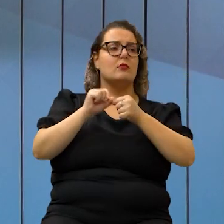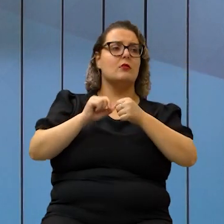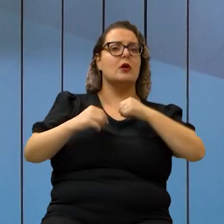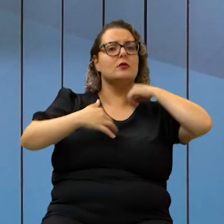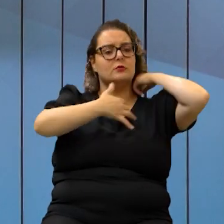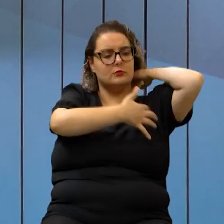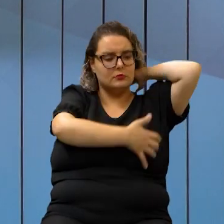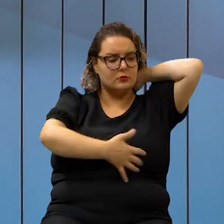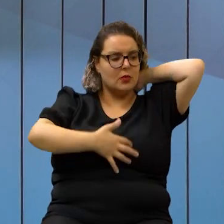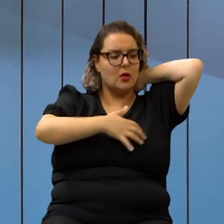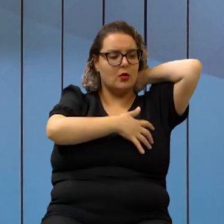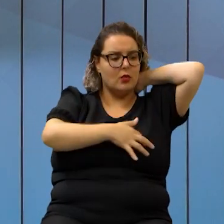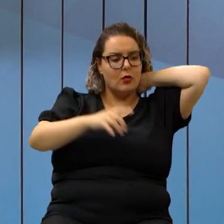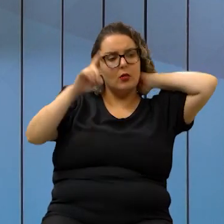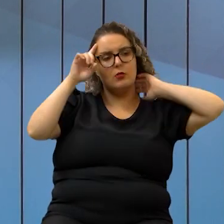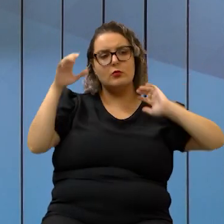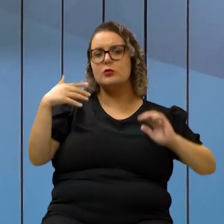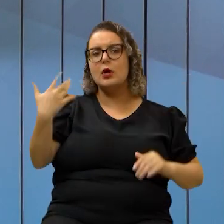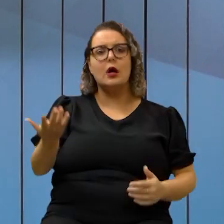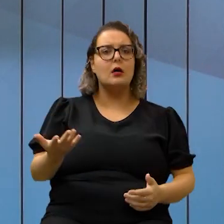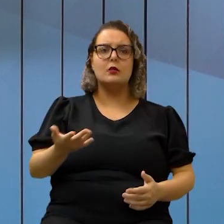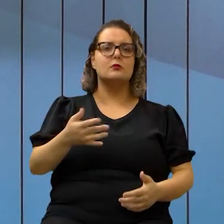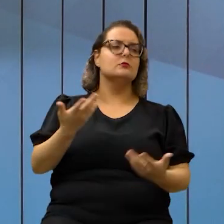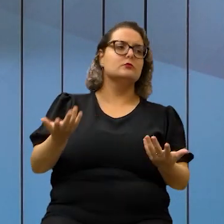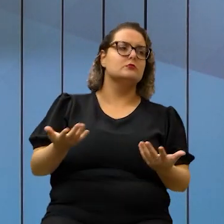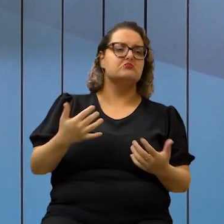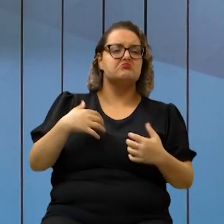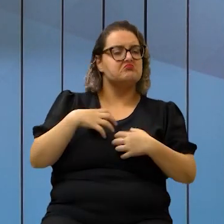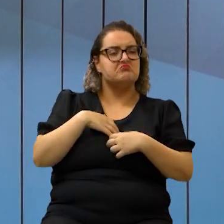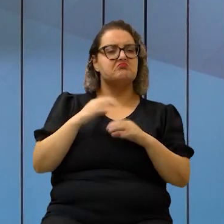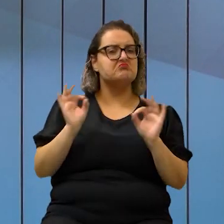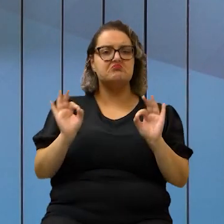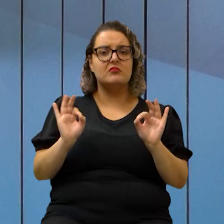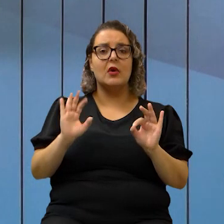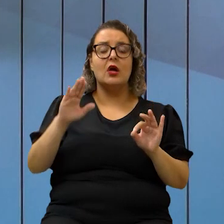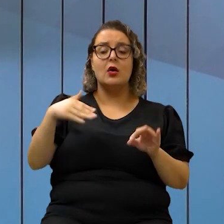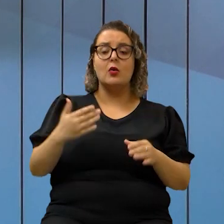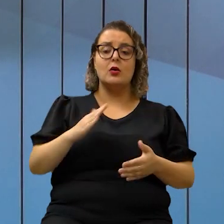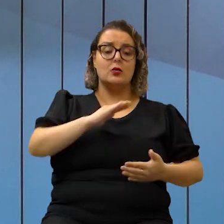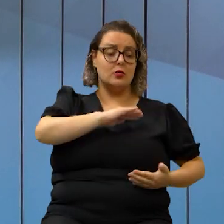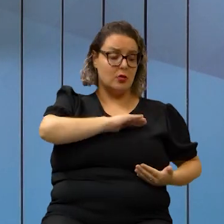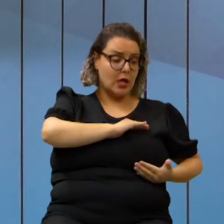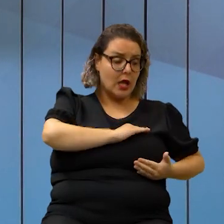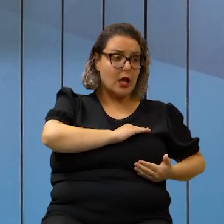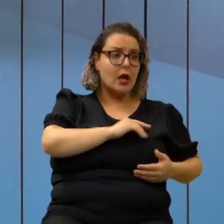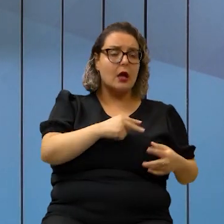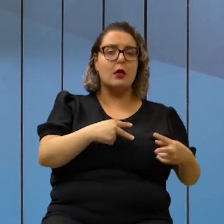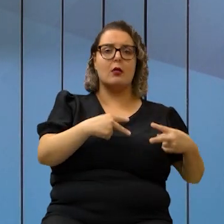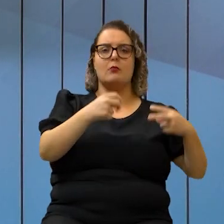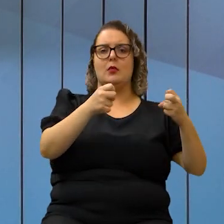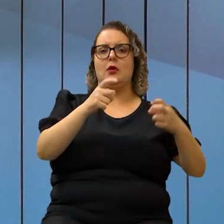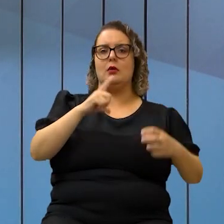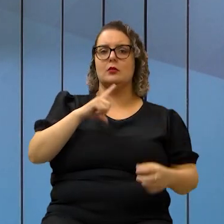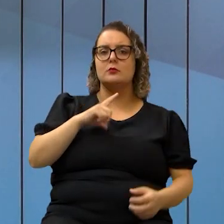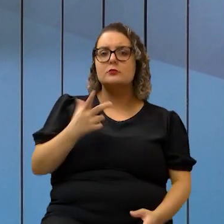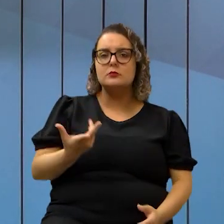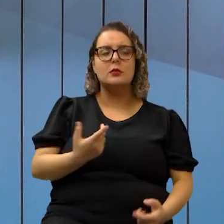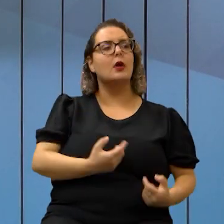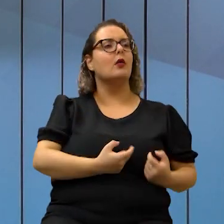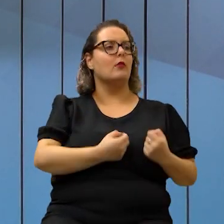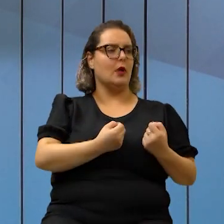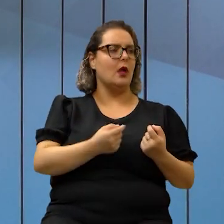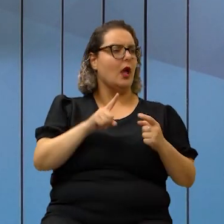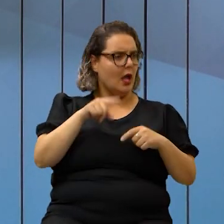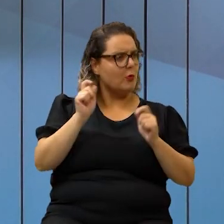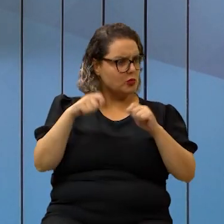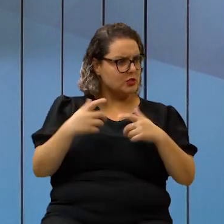faço autoexame, né, todos os dias, e aí eu não sinto nada. E quando eu vou fazer a mamografia, eu descubro que estou com